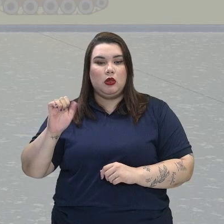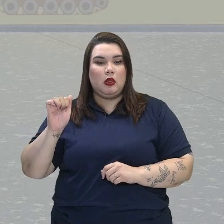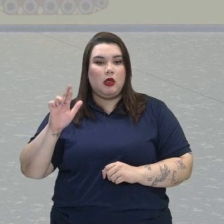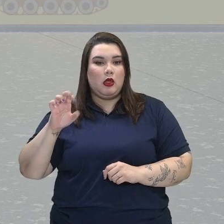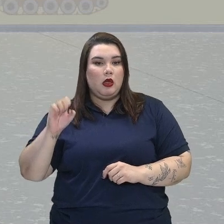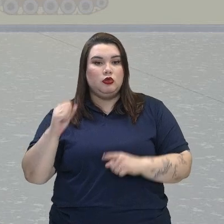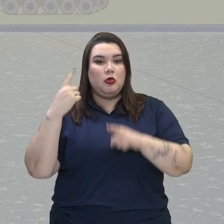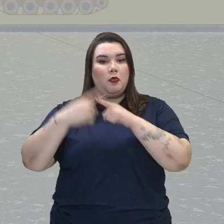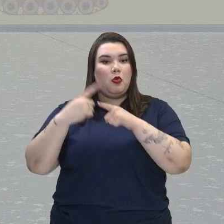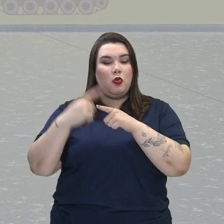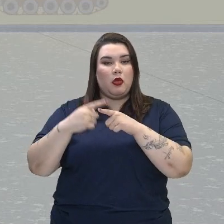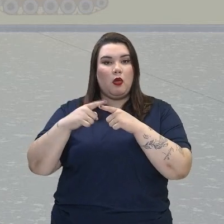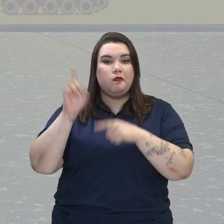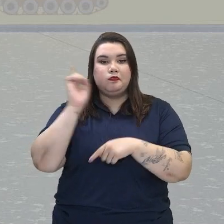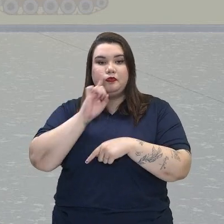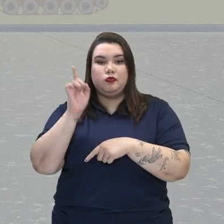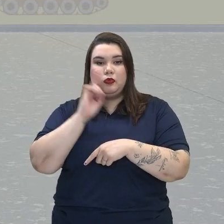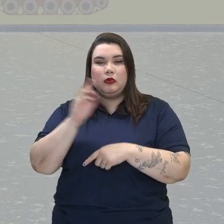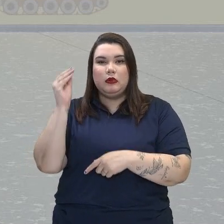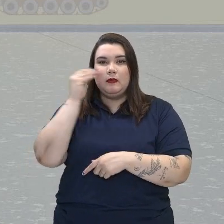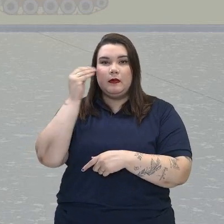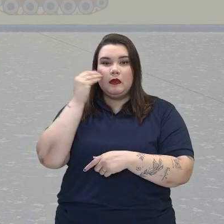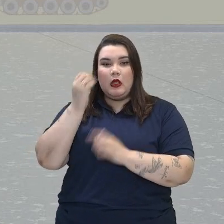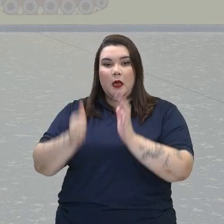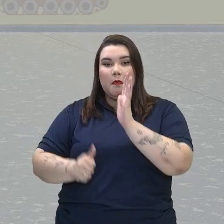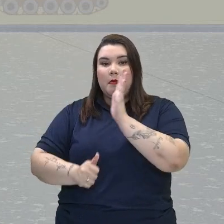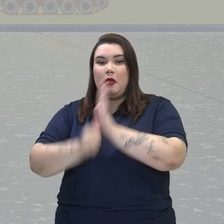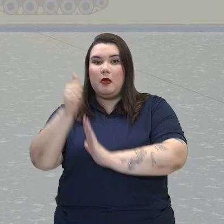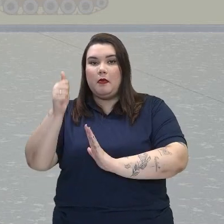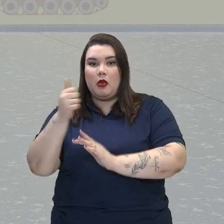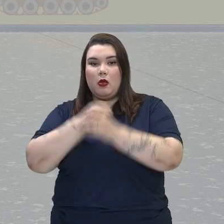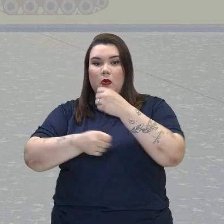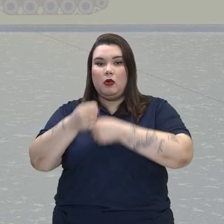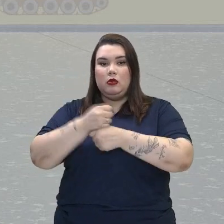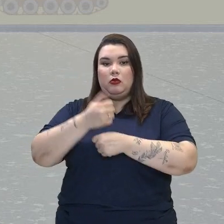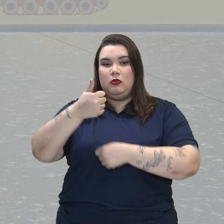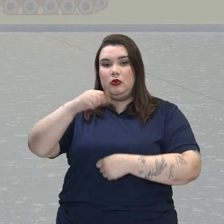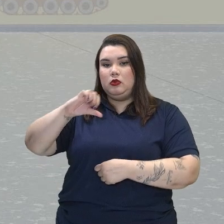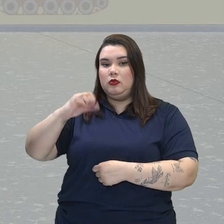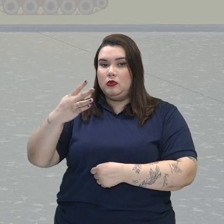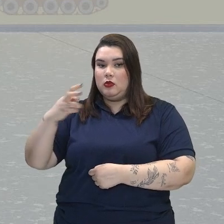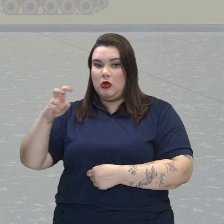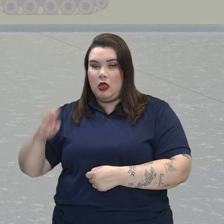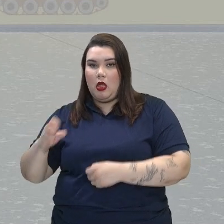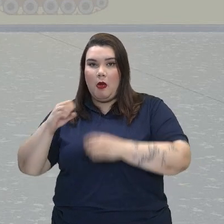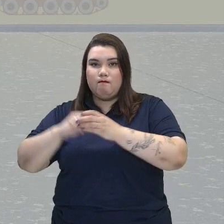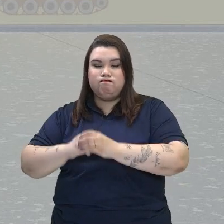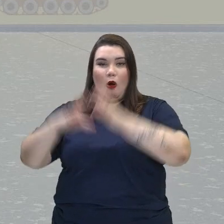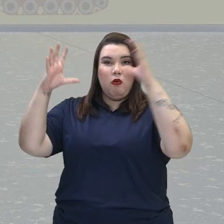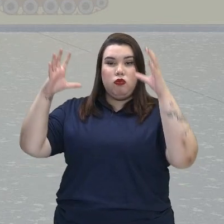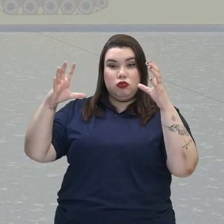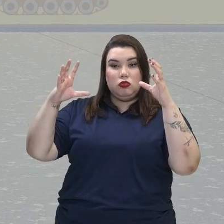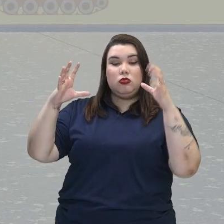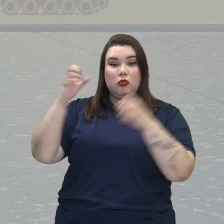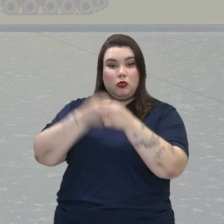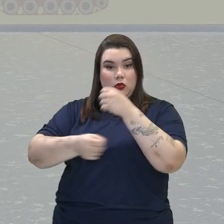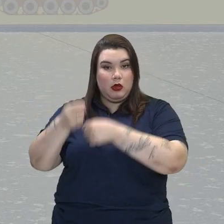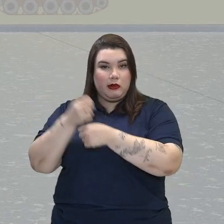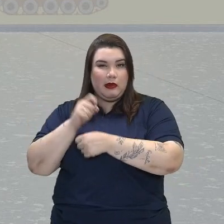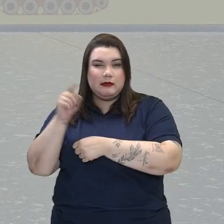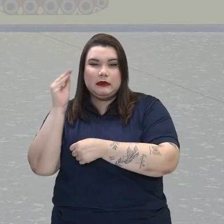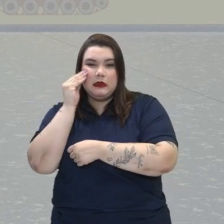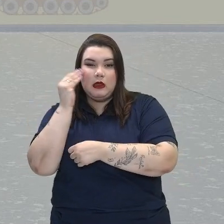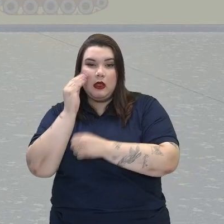a primeira bomba atômica em 1945 e a União Soviética em 1949.